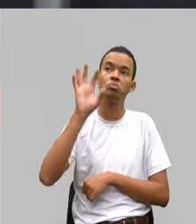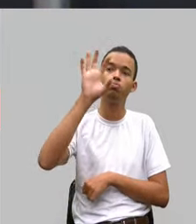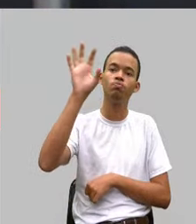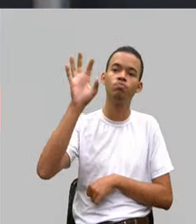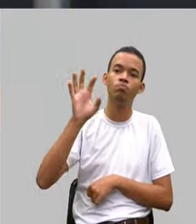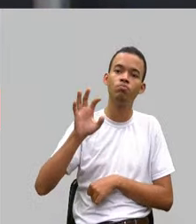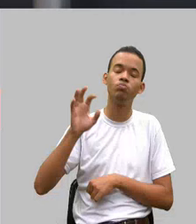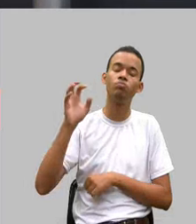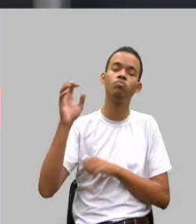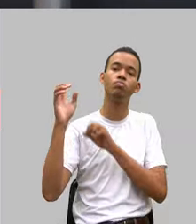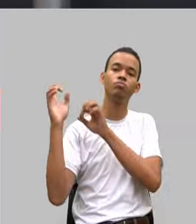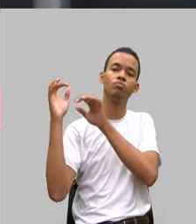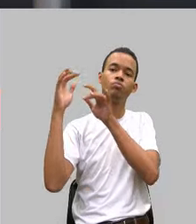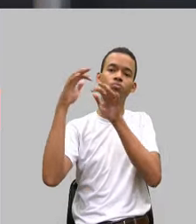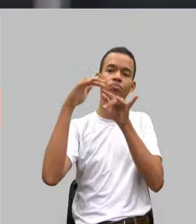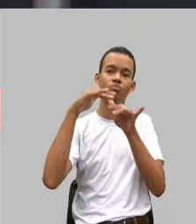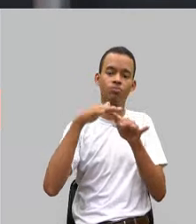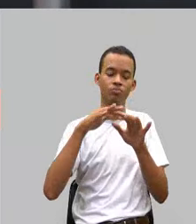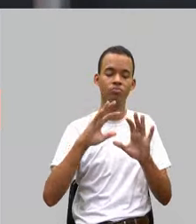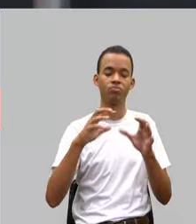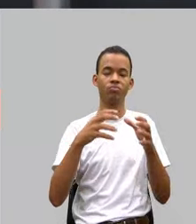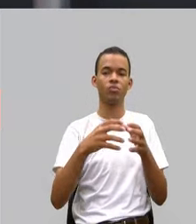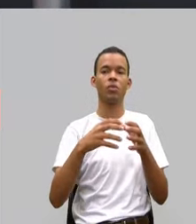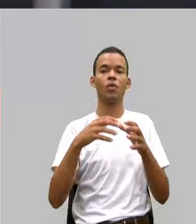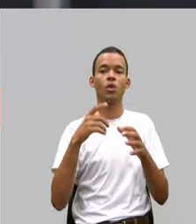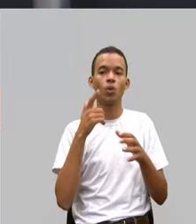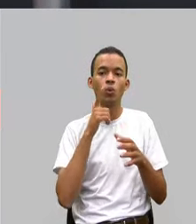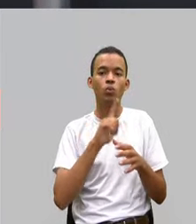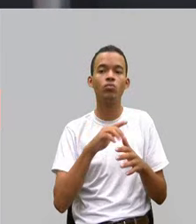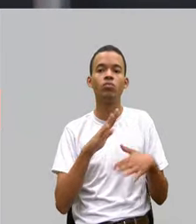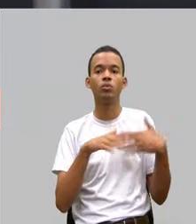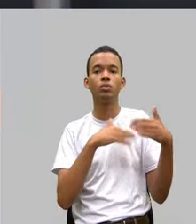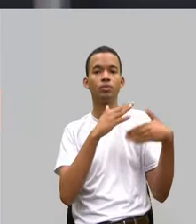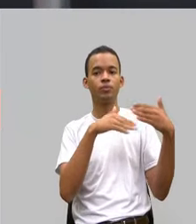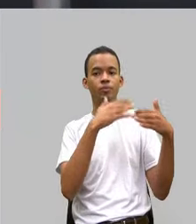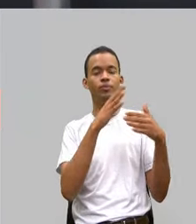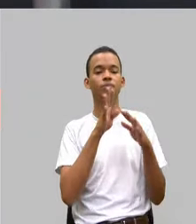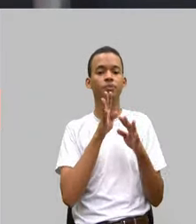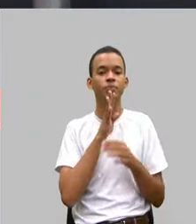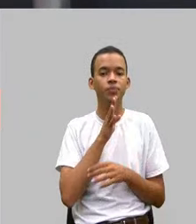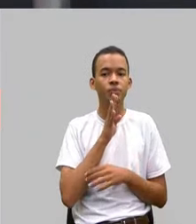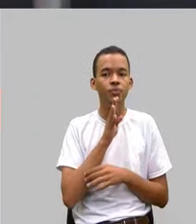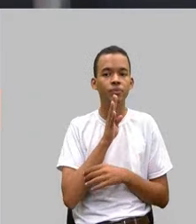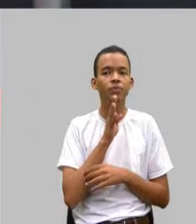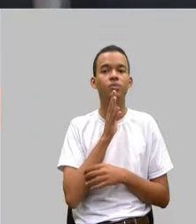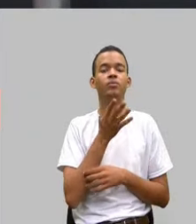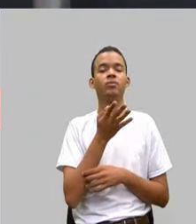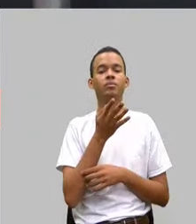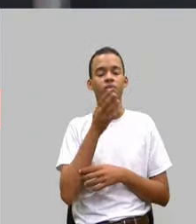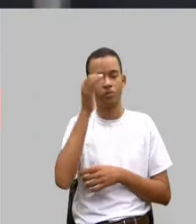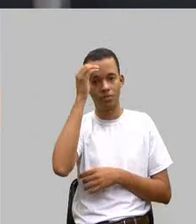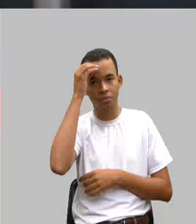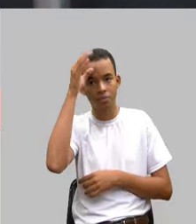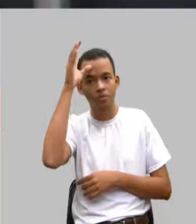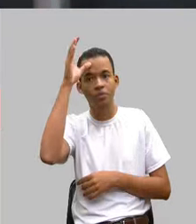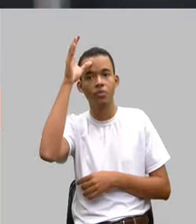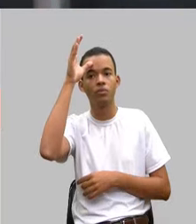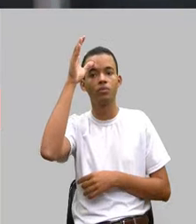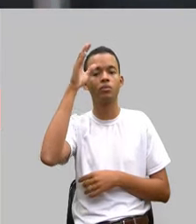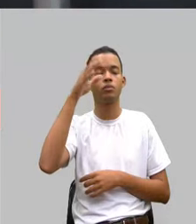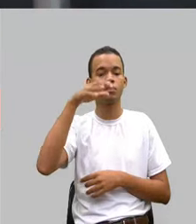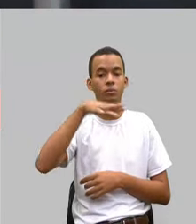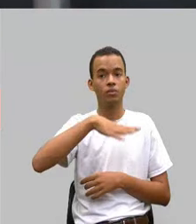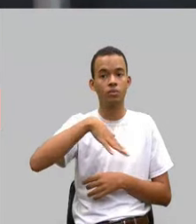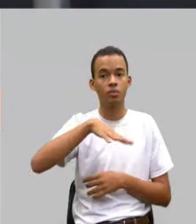contribuindo para avanços nos saberes e fazeres da Psicologia os receios acerca dos efeitos